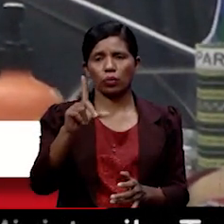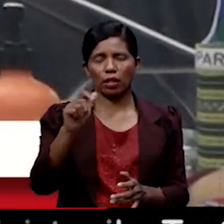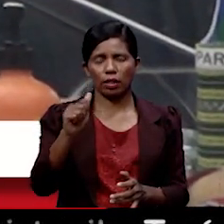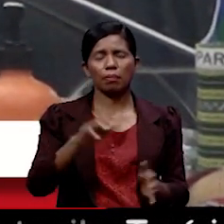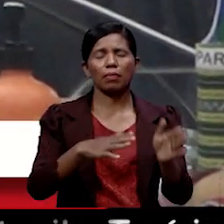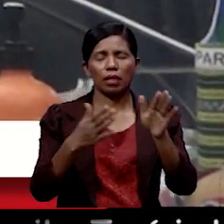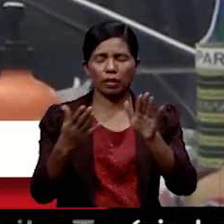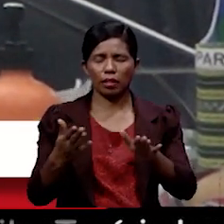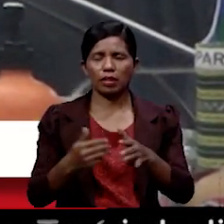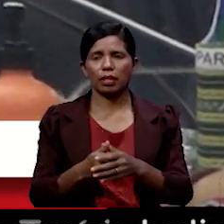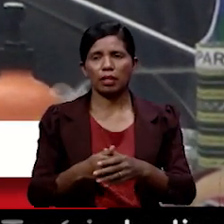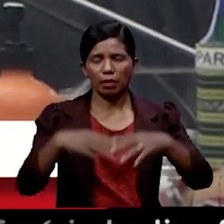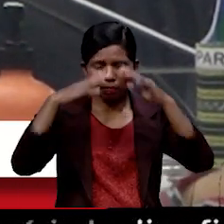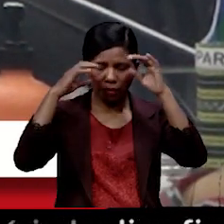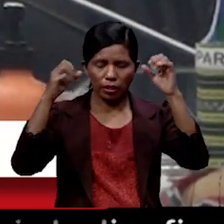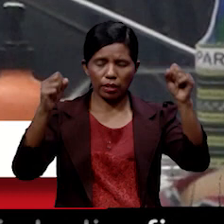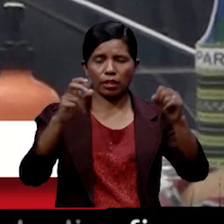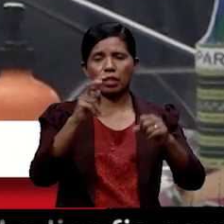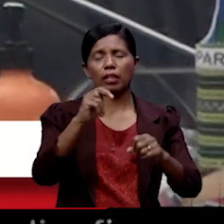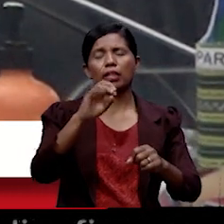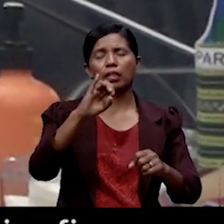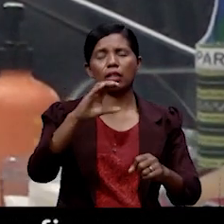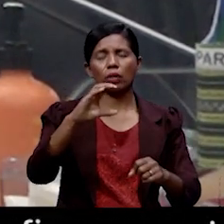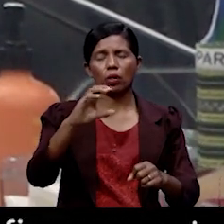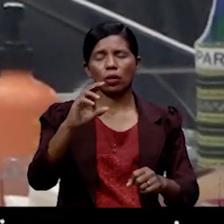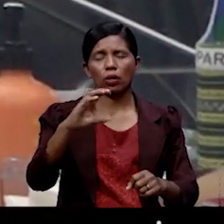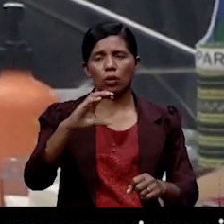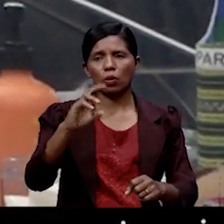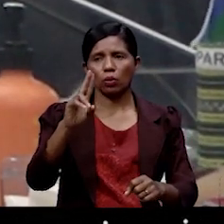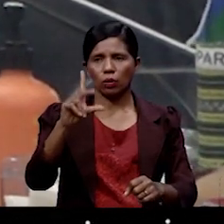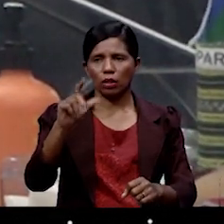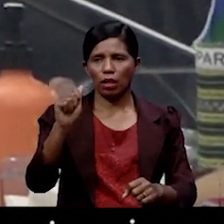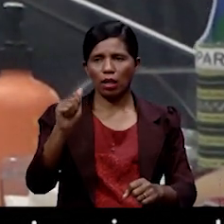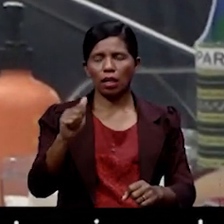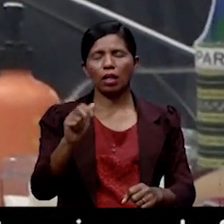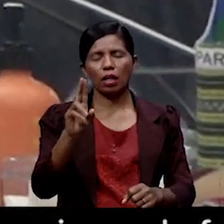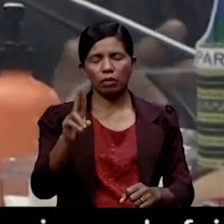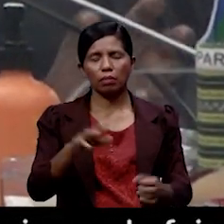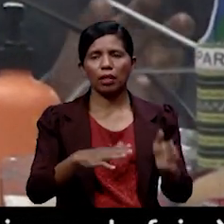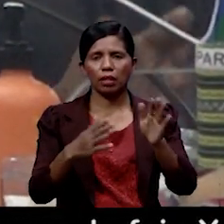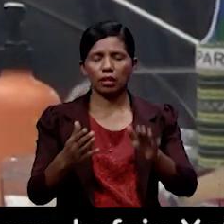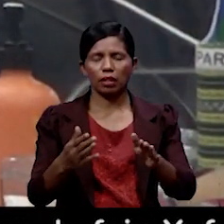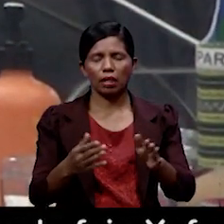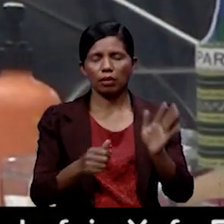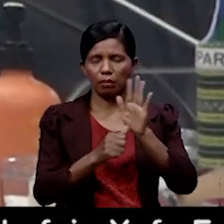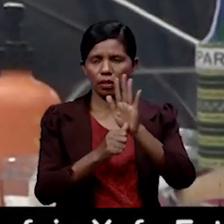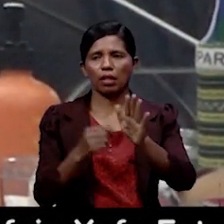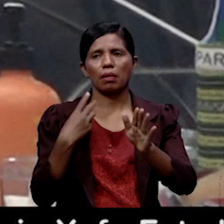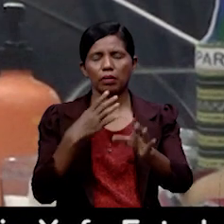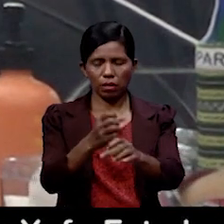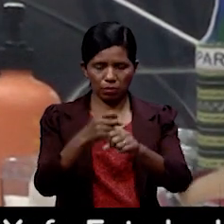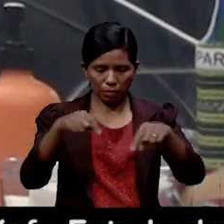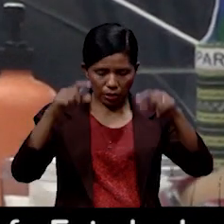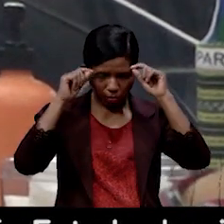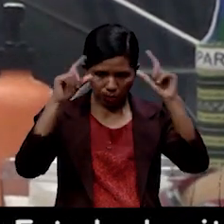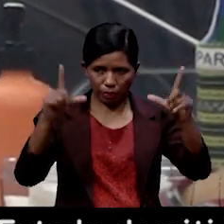ne presidente da republika nya mate nya runsi la bela presidente para simpa mai ya timor leste